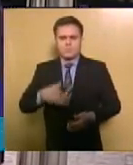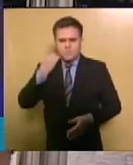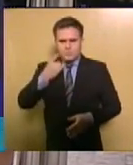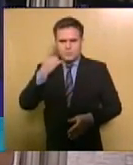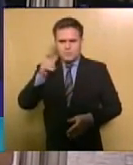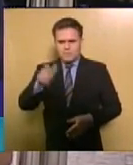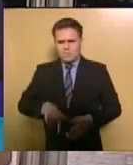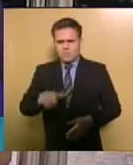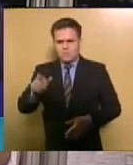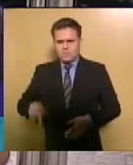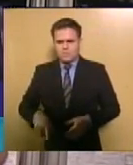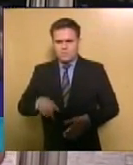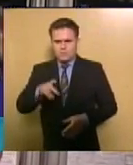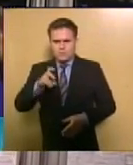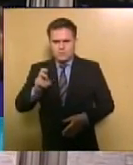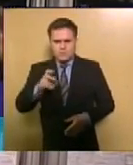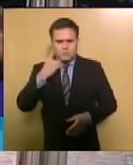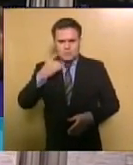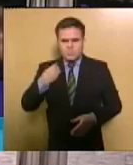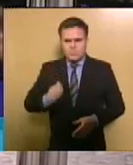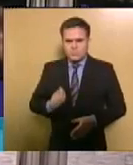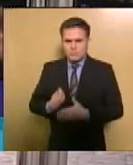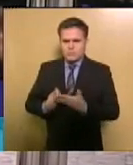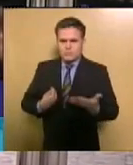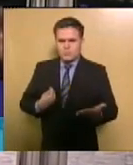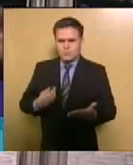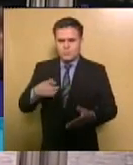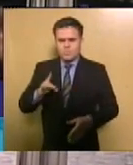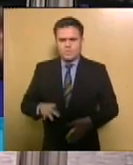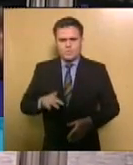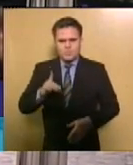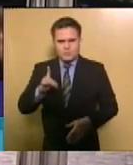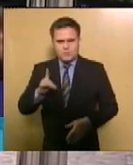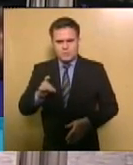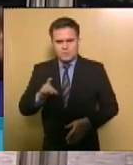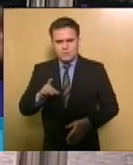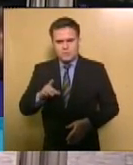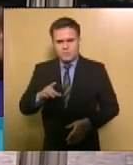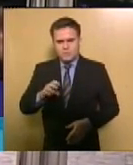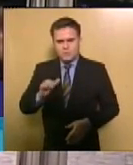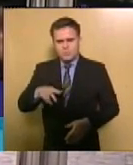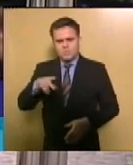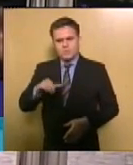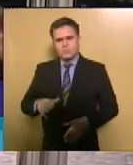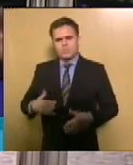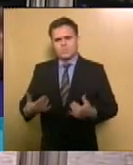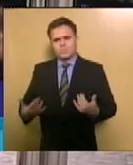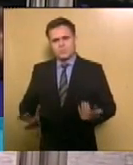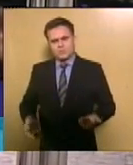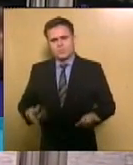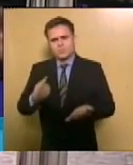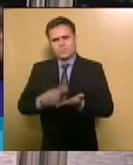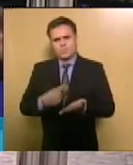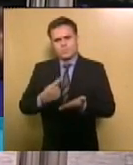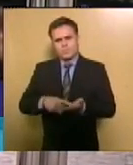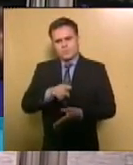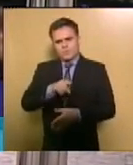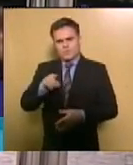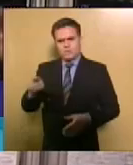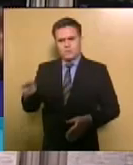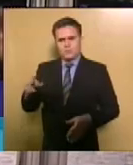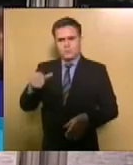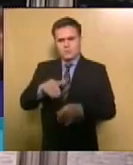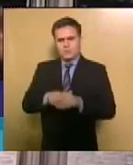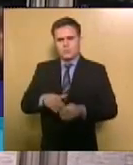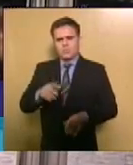aí aproveito que tem C parlamentares presente hoje não apenas deputada Lúcia para lembrar do compromisso de vocês quando